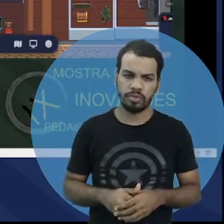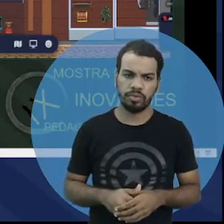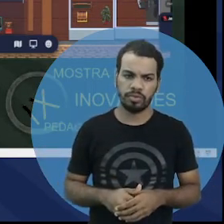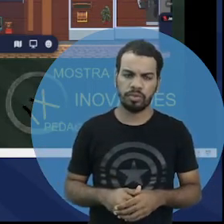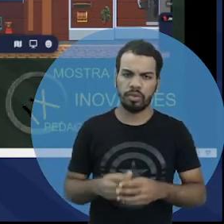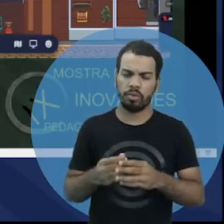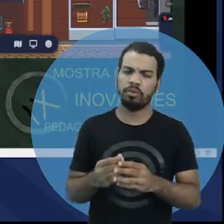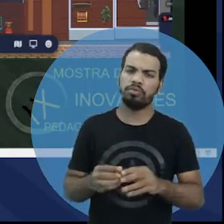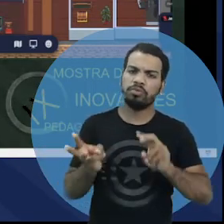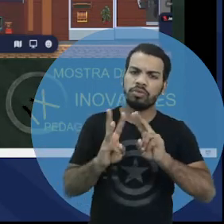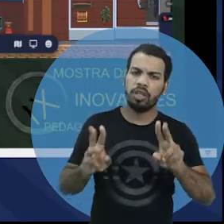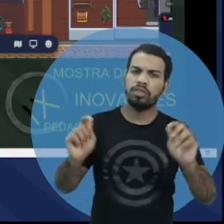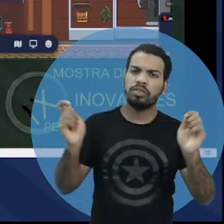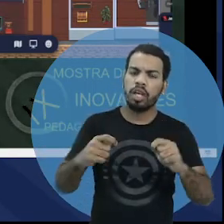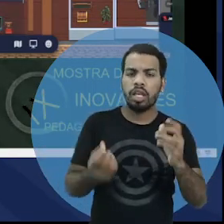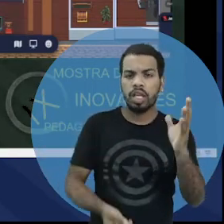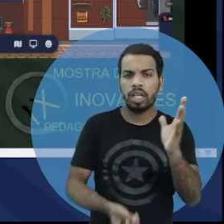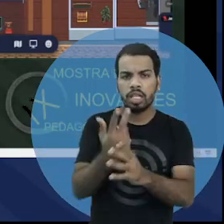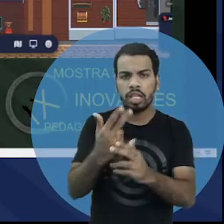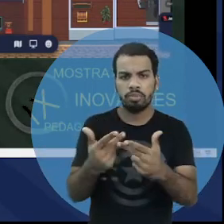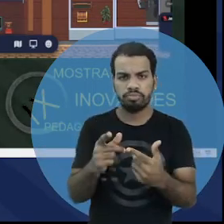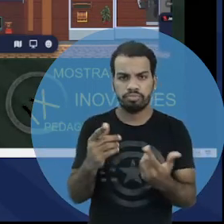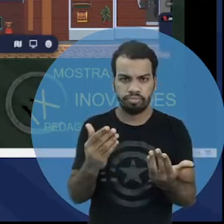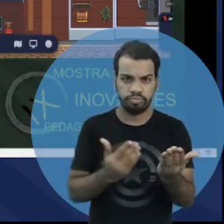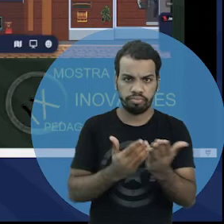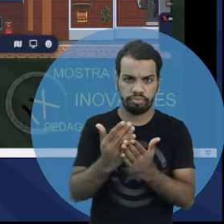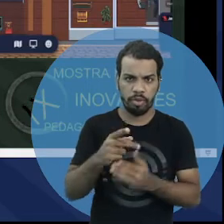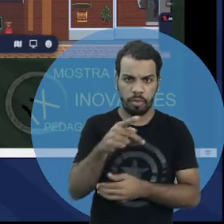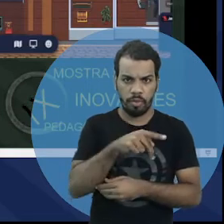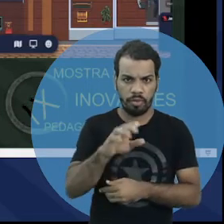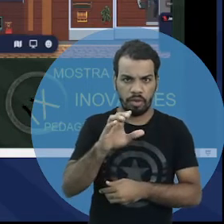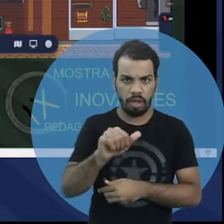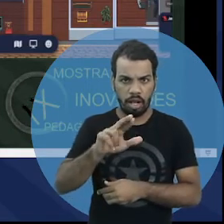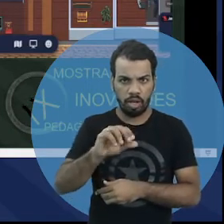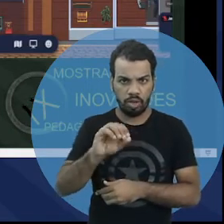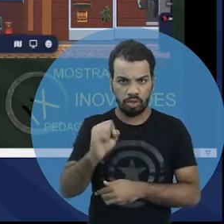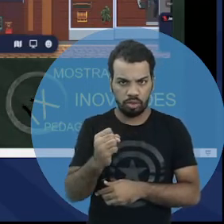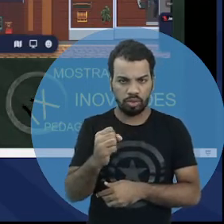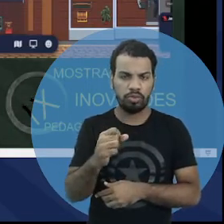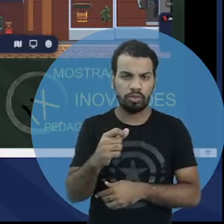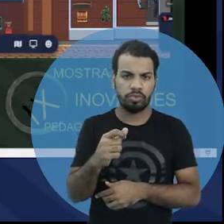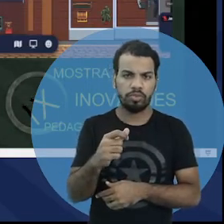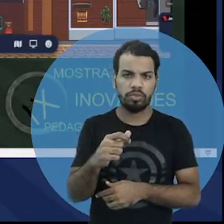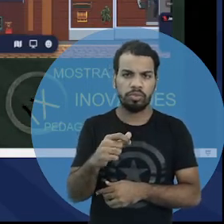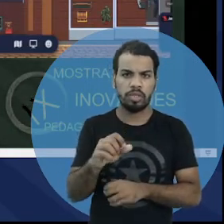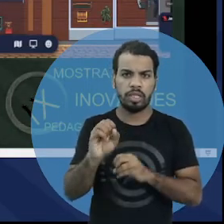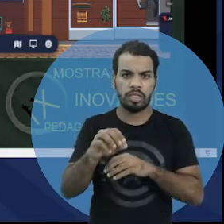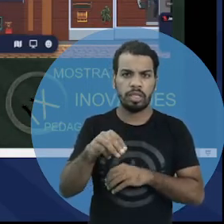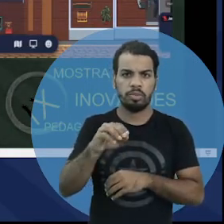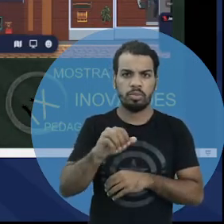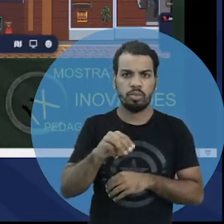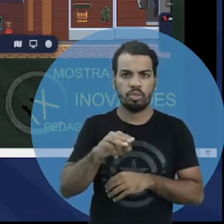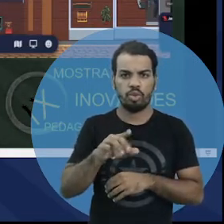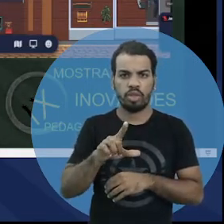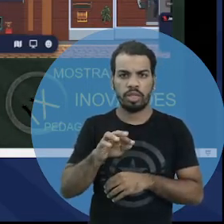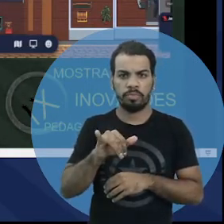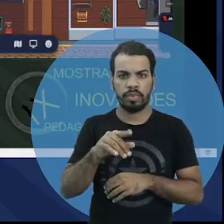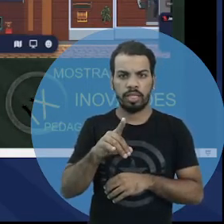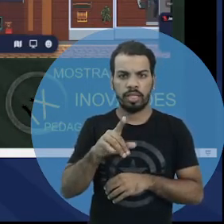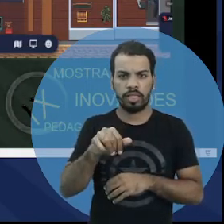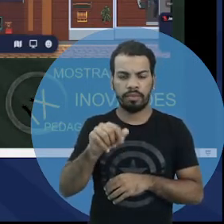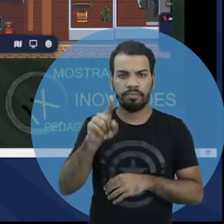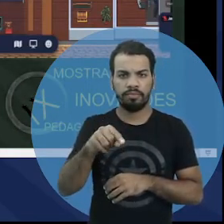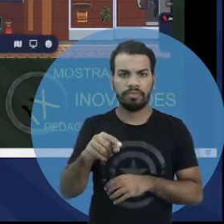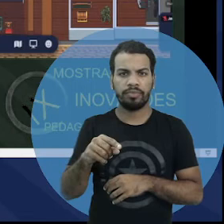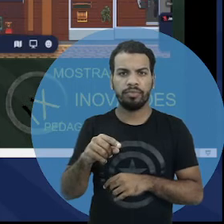site, porém também você pode criar os seus objetos do zero. Como o professor Carlos ensina multimídia aqui no Navin, ele ensina essa parte de criação de